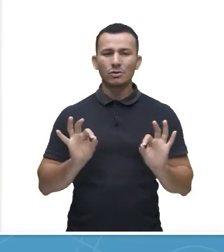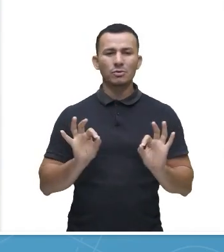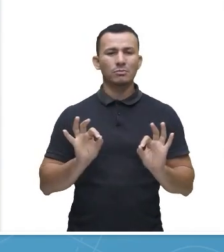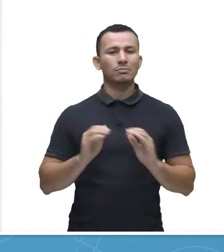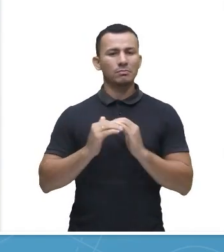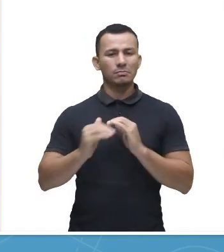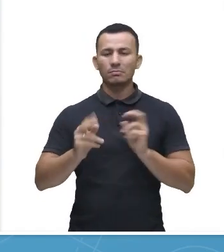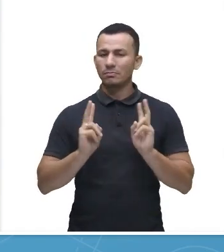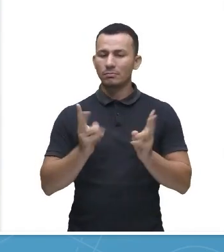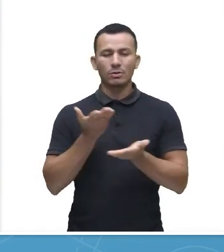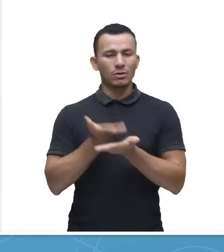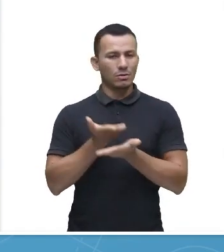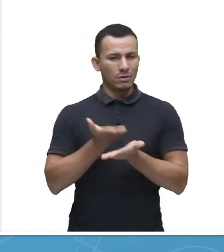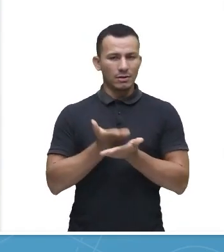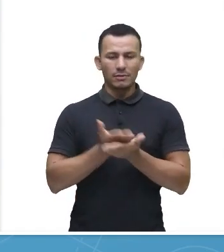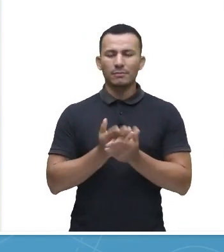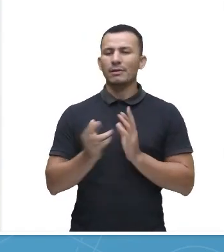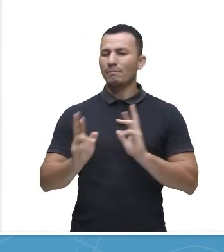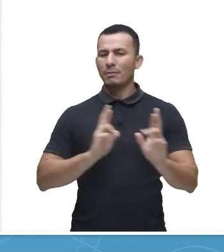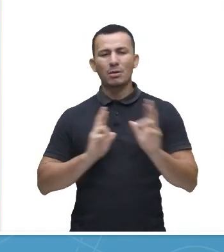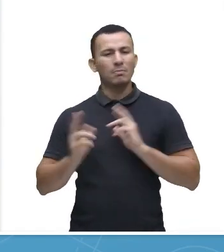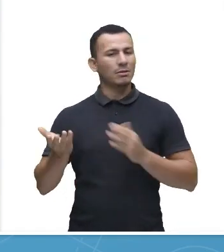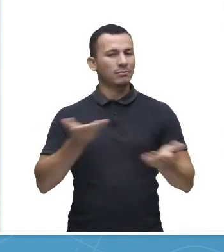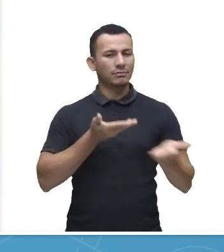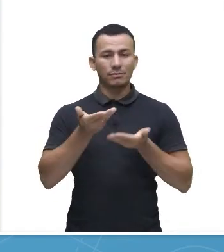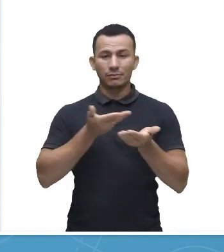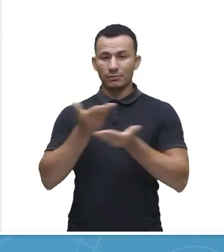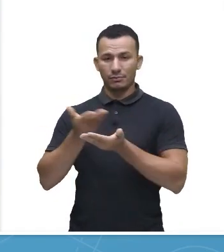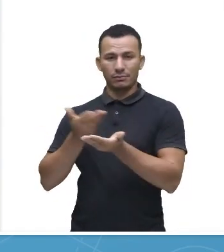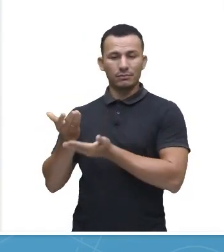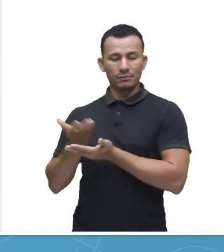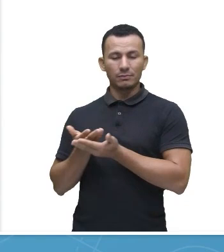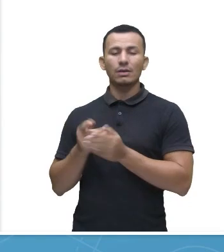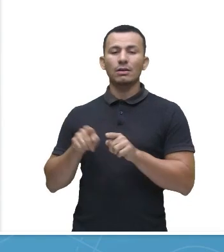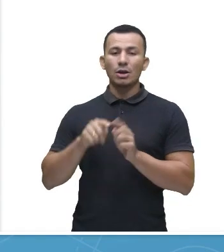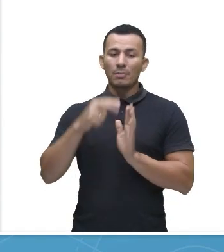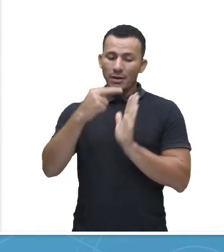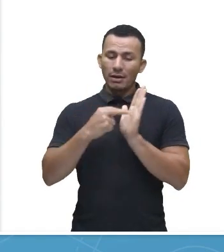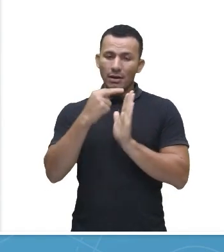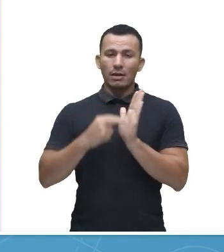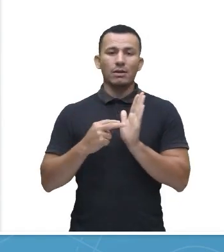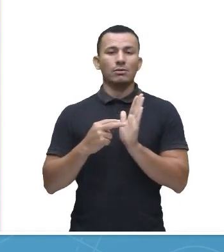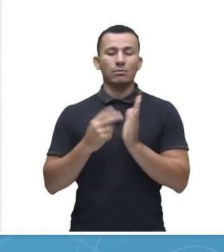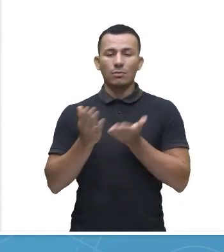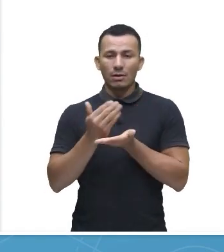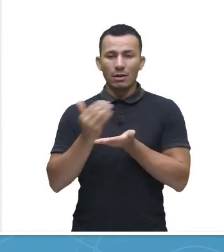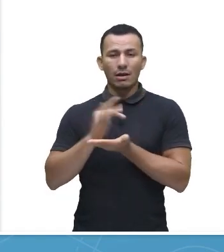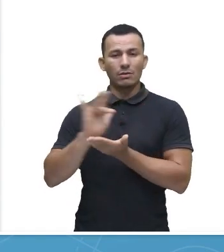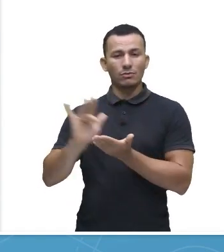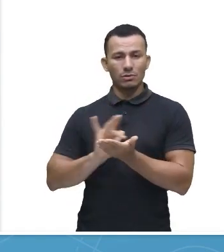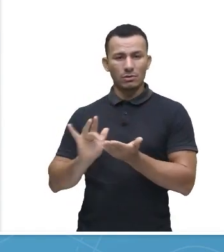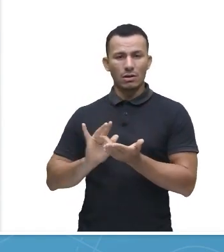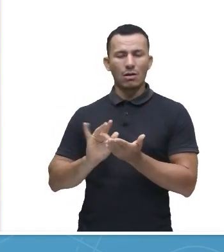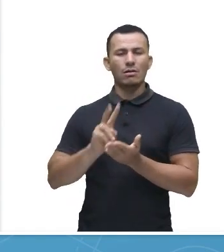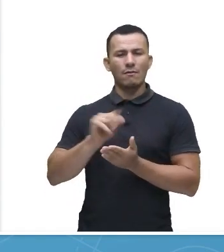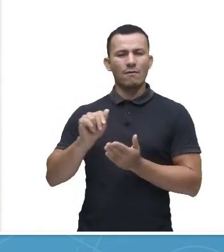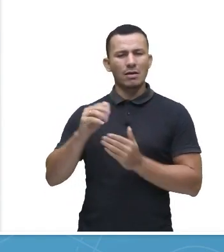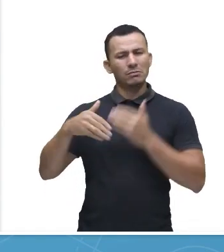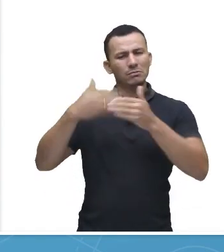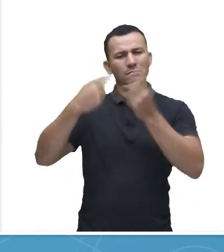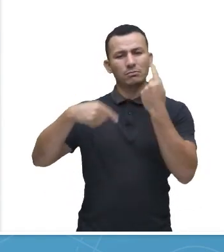Continuem assim, estudando bastante, respondendo, interagindo e lendo lá o caderno digital, que vocês vão muito para frente,